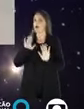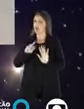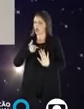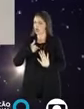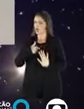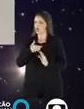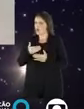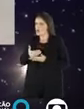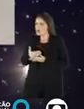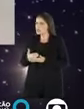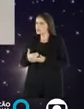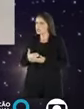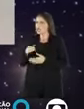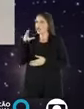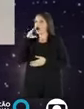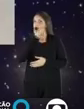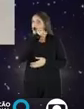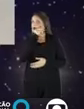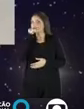na adolescência,